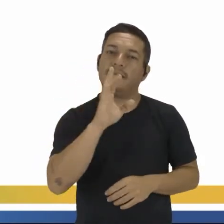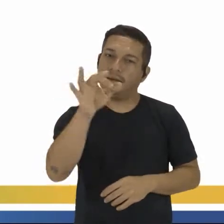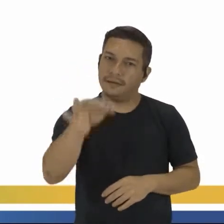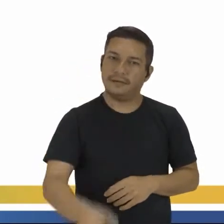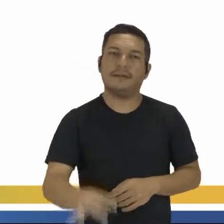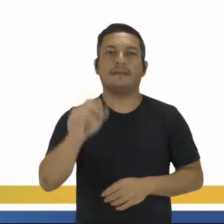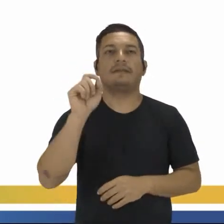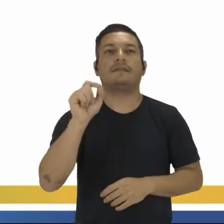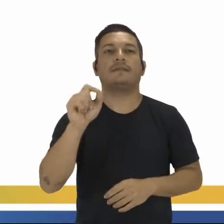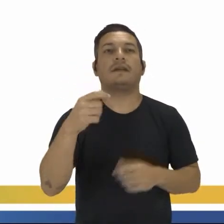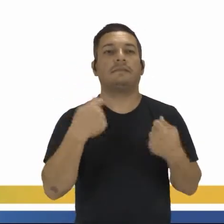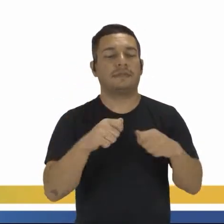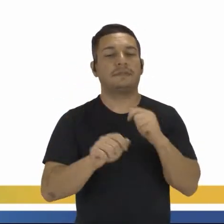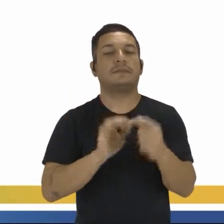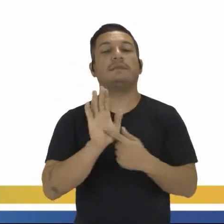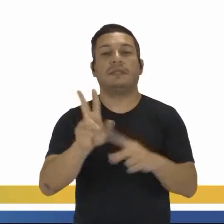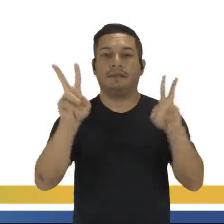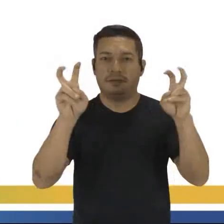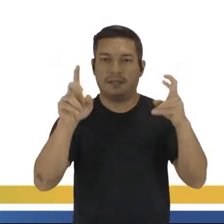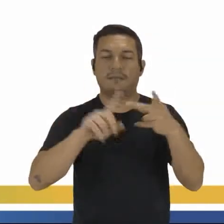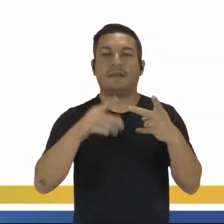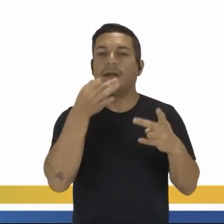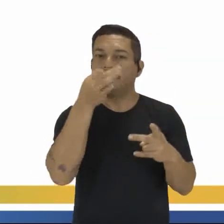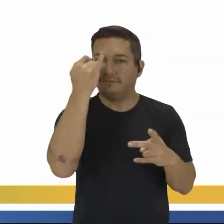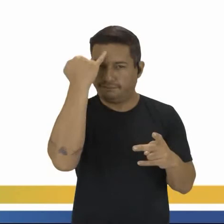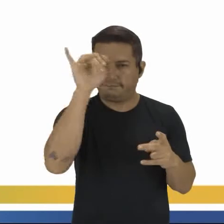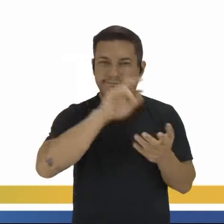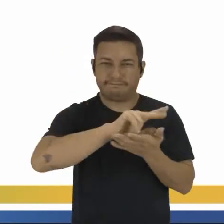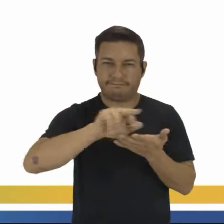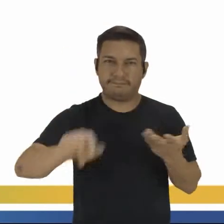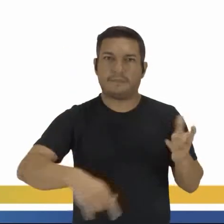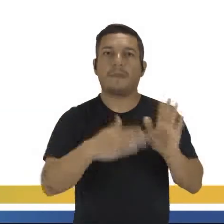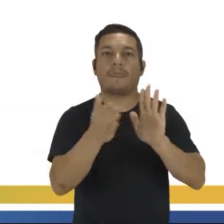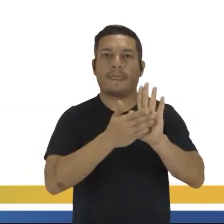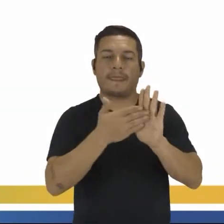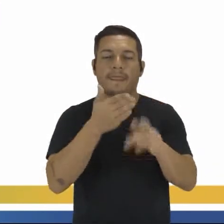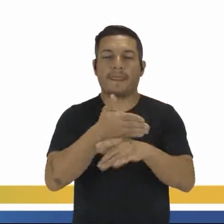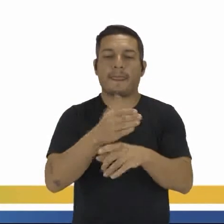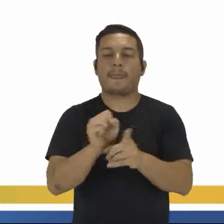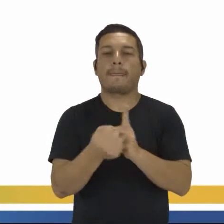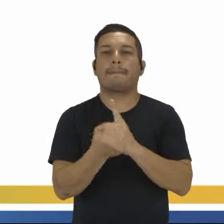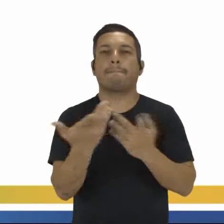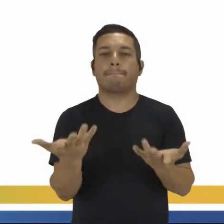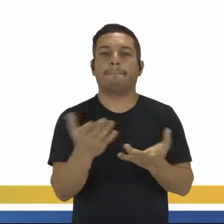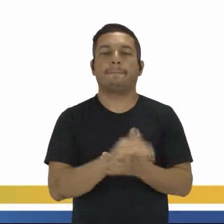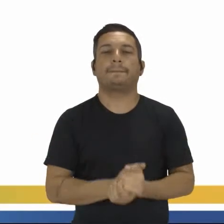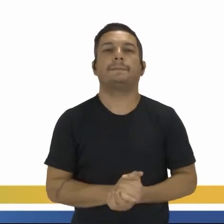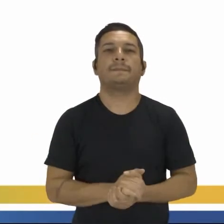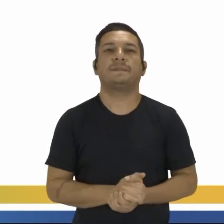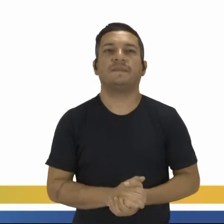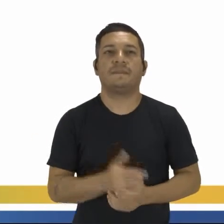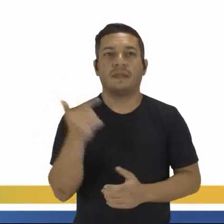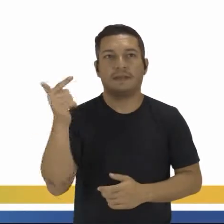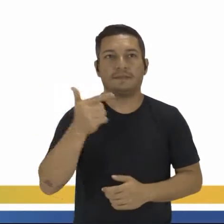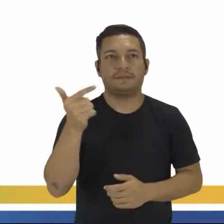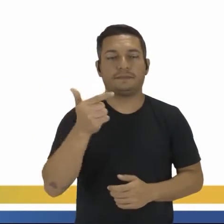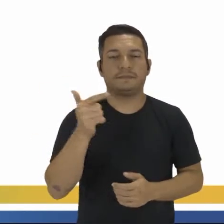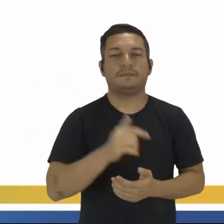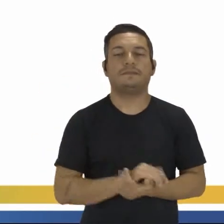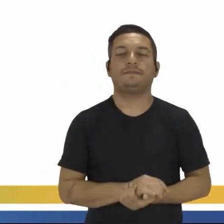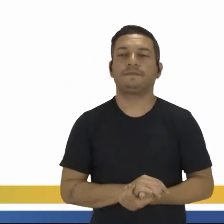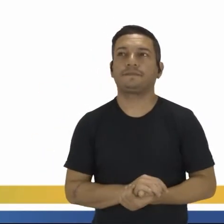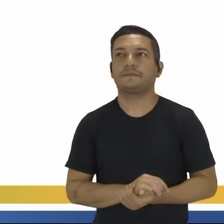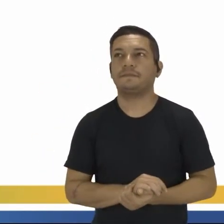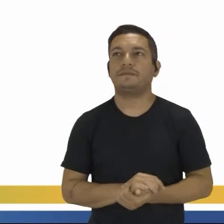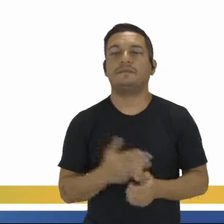O texto dissertativo deve apresentar tema, tese e proposta de intervenção social. Segunda questão.